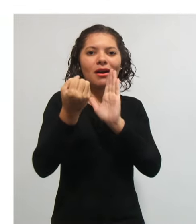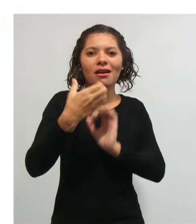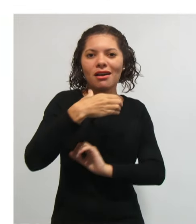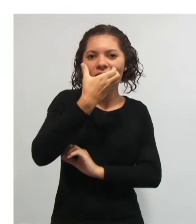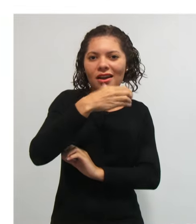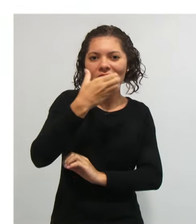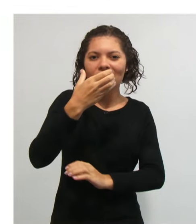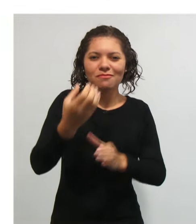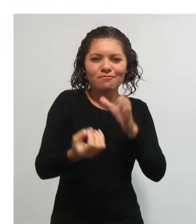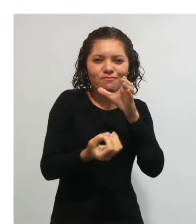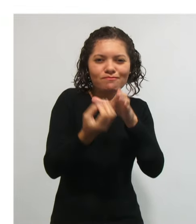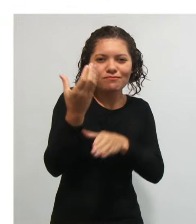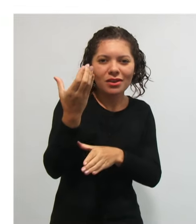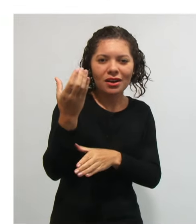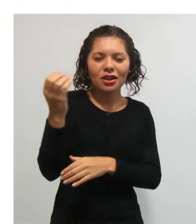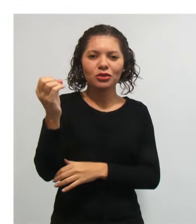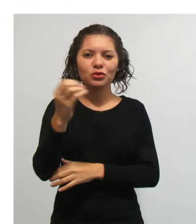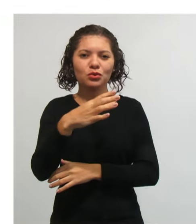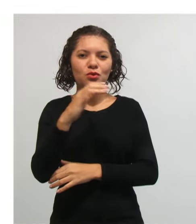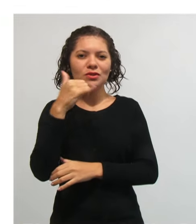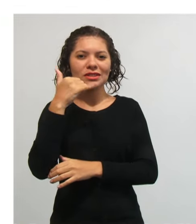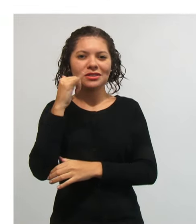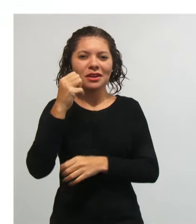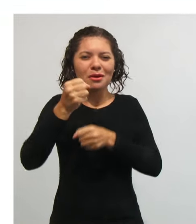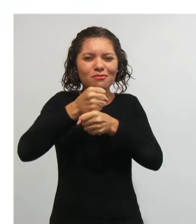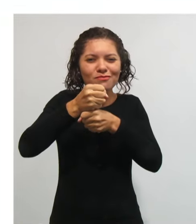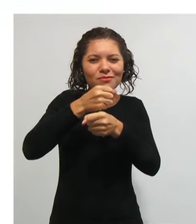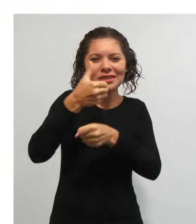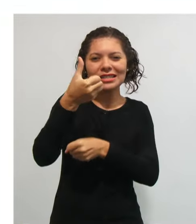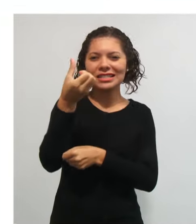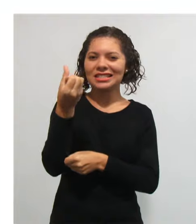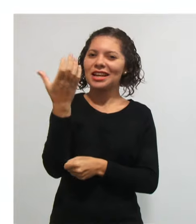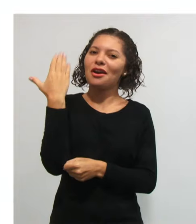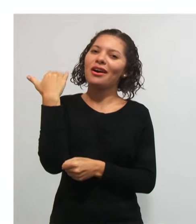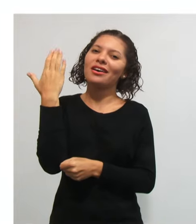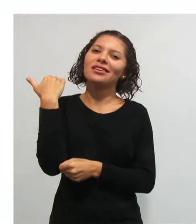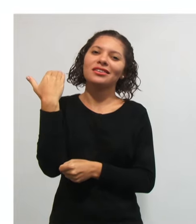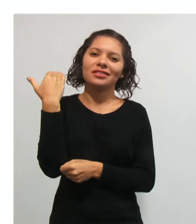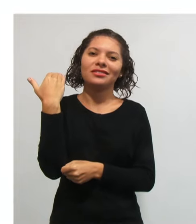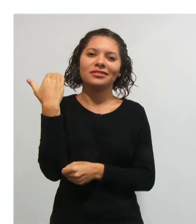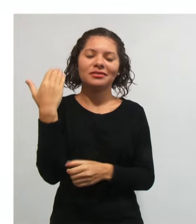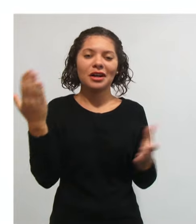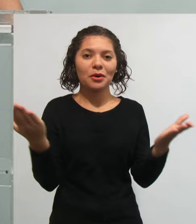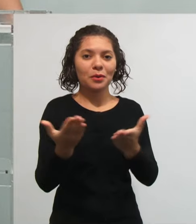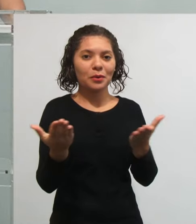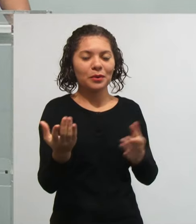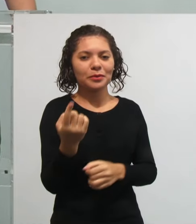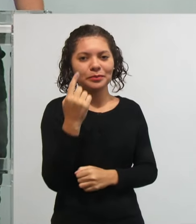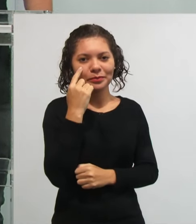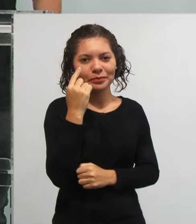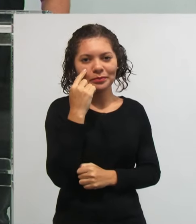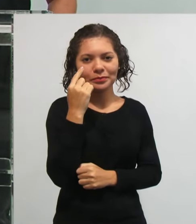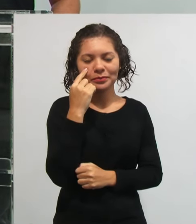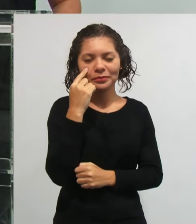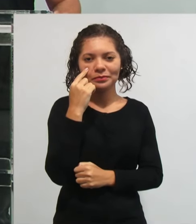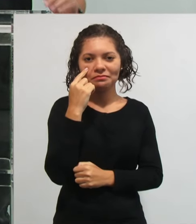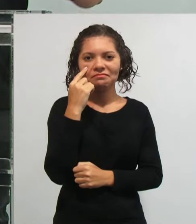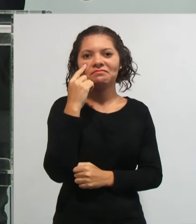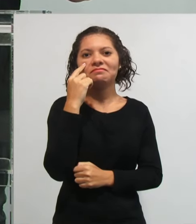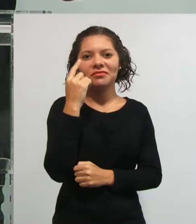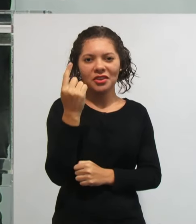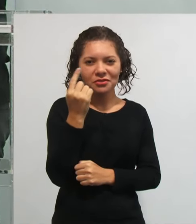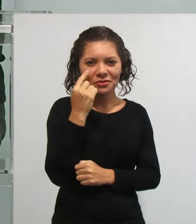isso foi mais ou menos há 16 anos agora acompanha aqui comigo olha só